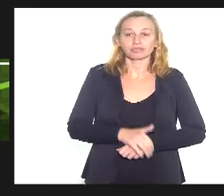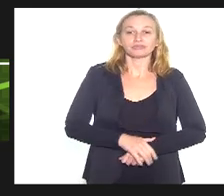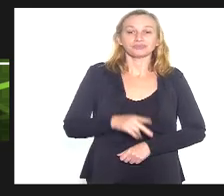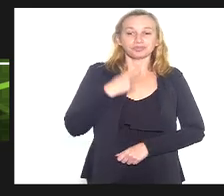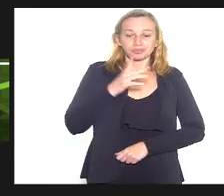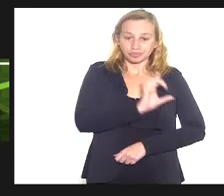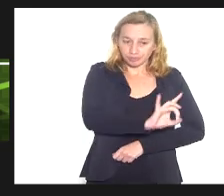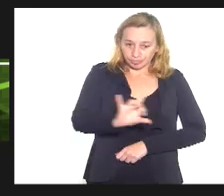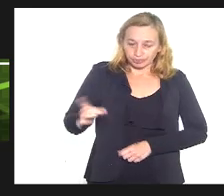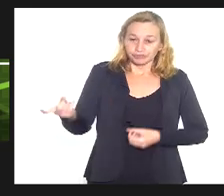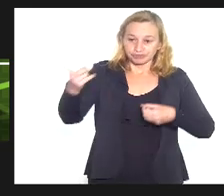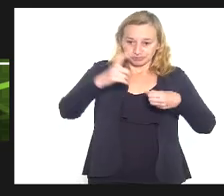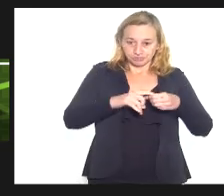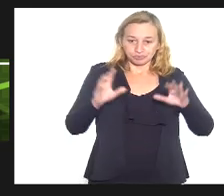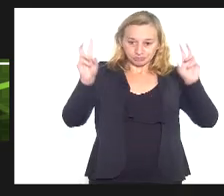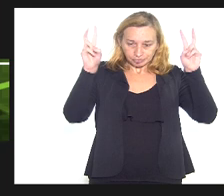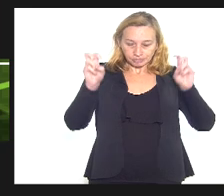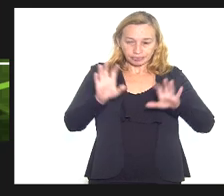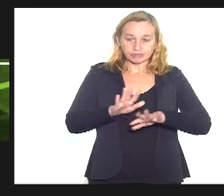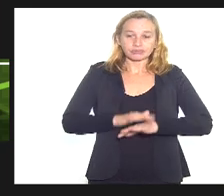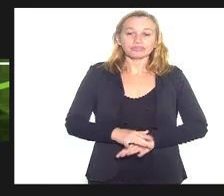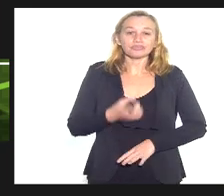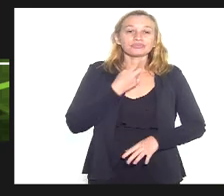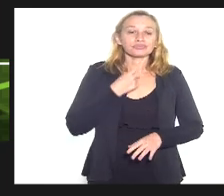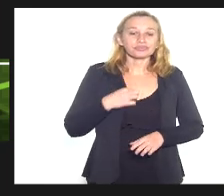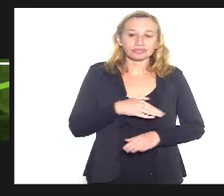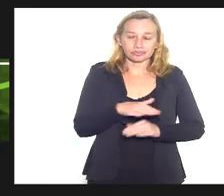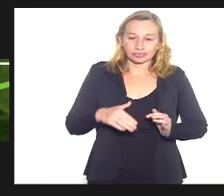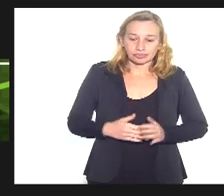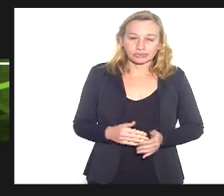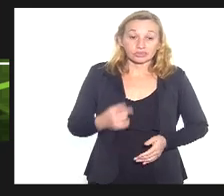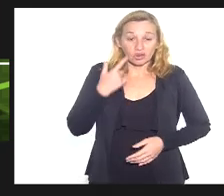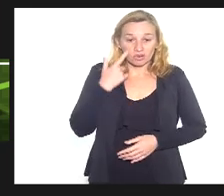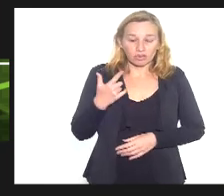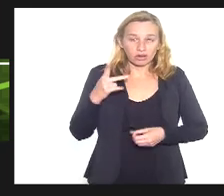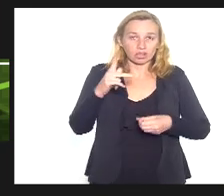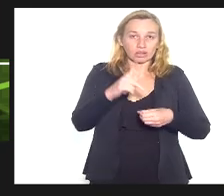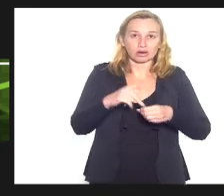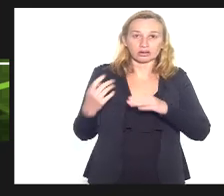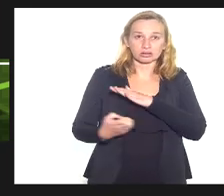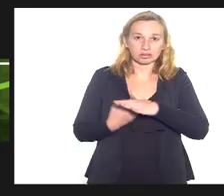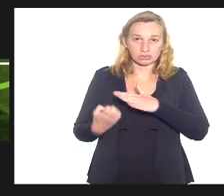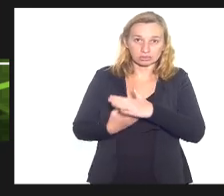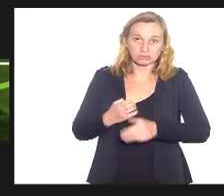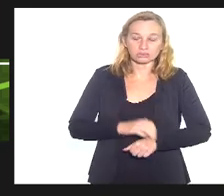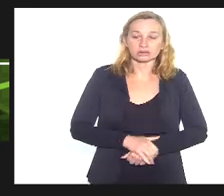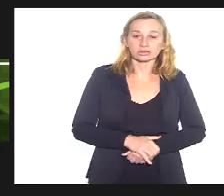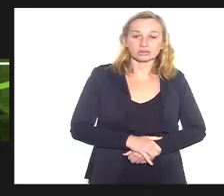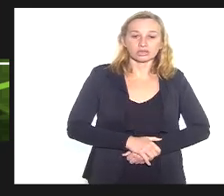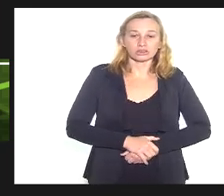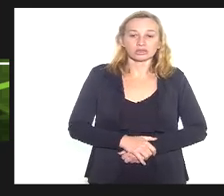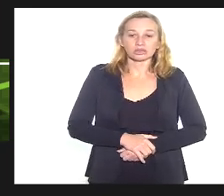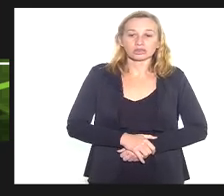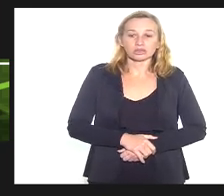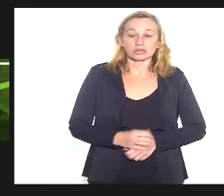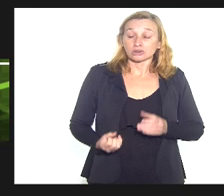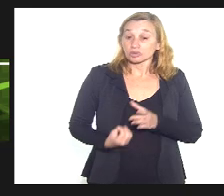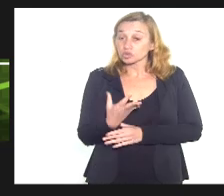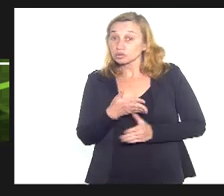Mas, voltando, seria desejável, visto que a Petrobras, conforme a gente verifica nas